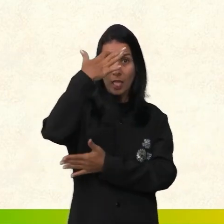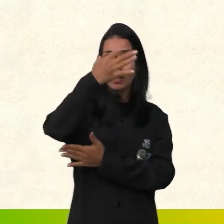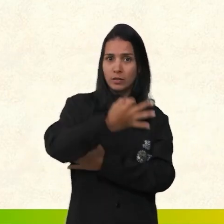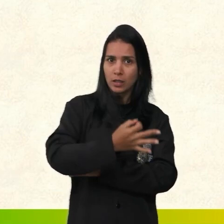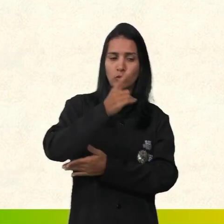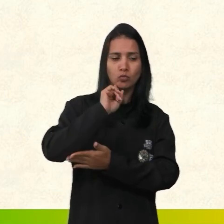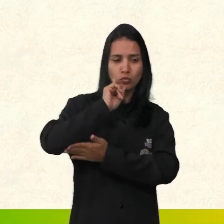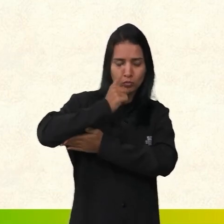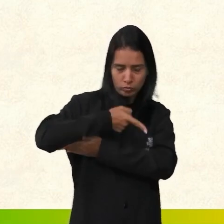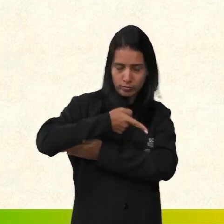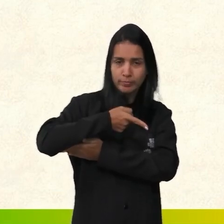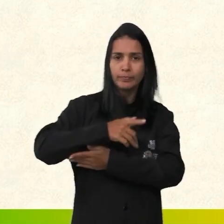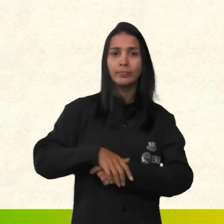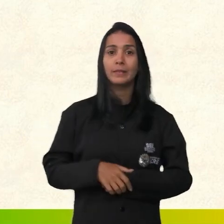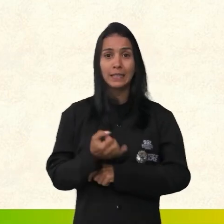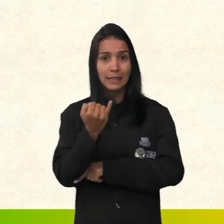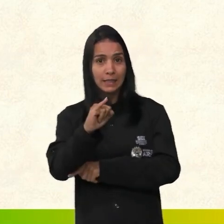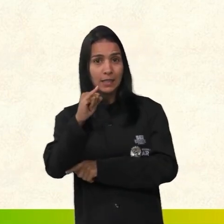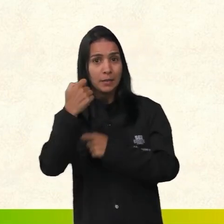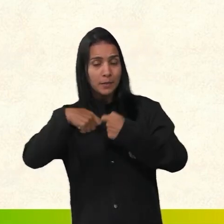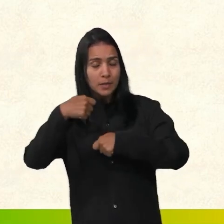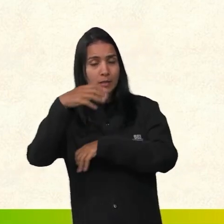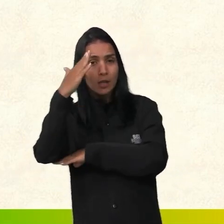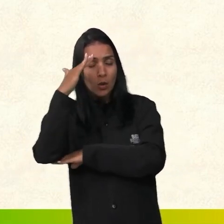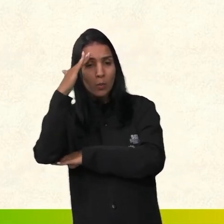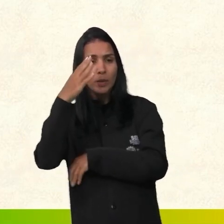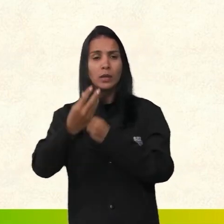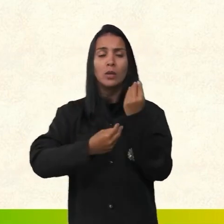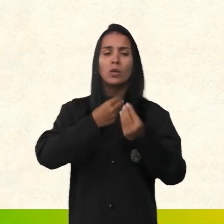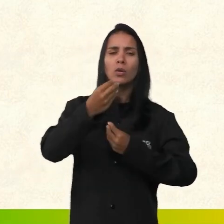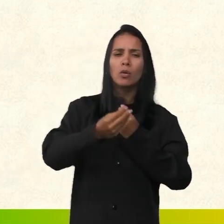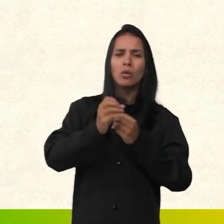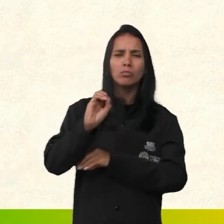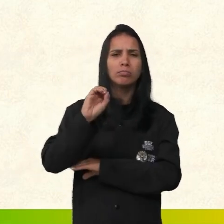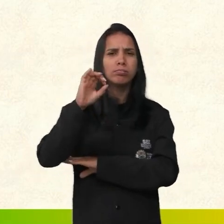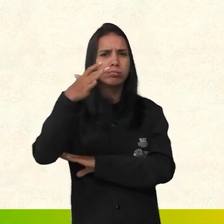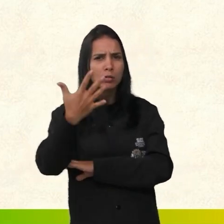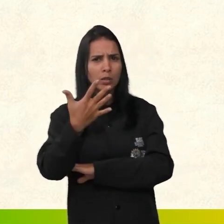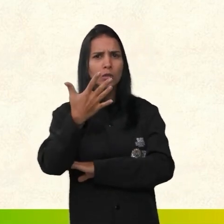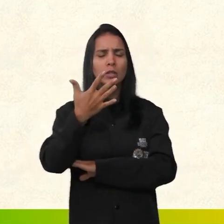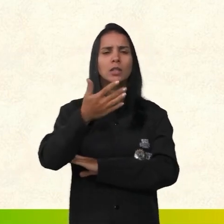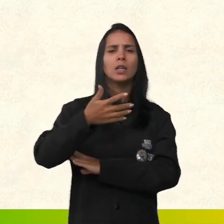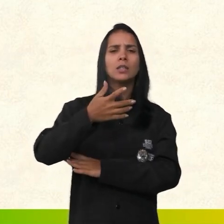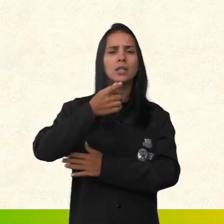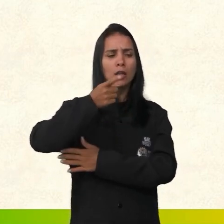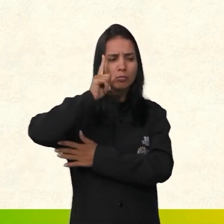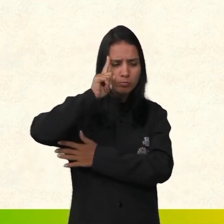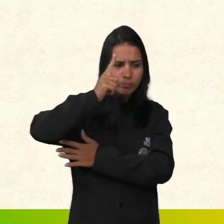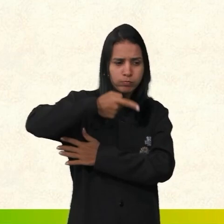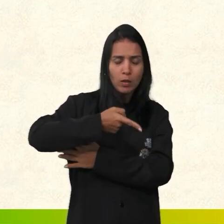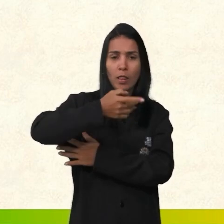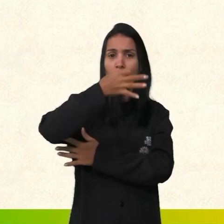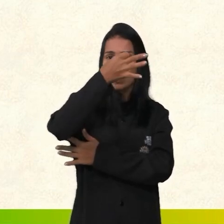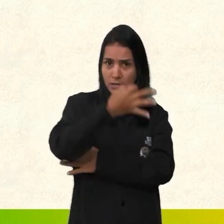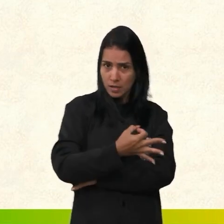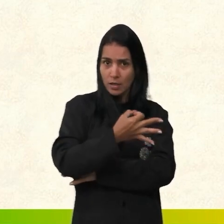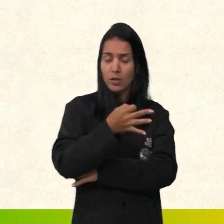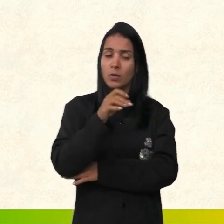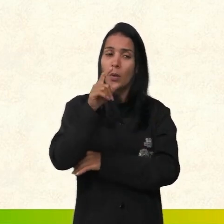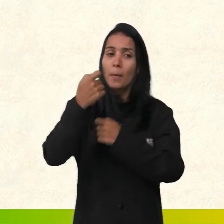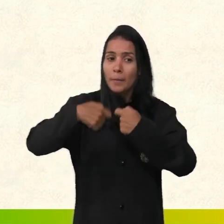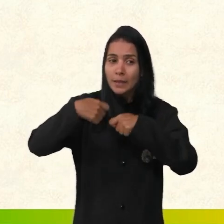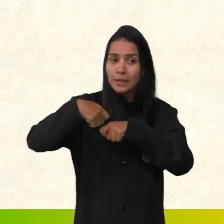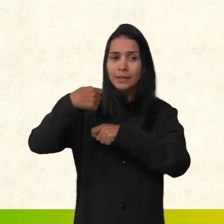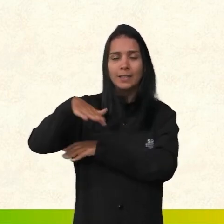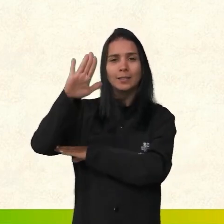Para compreender o simple past na forma afirmativa, a primeira coisa que você precisa ter em mente é que em